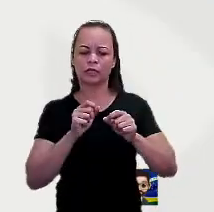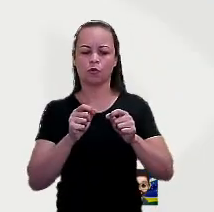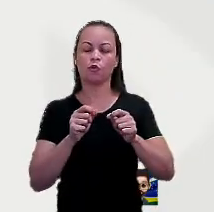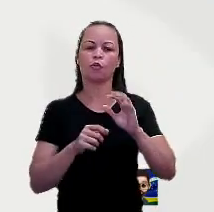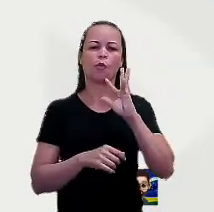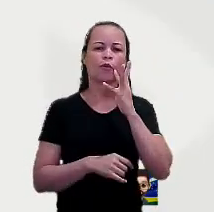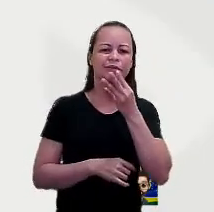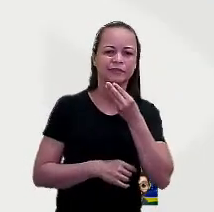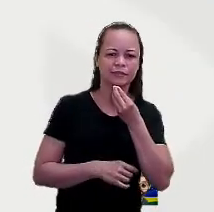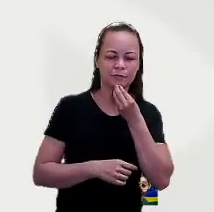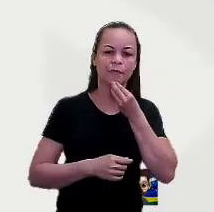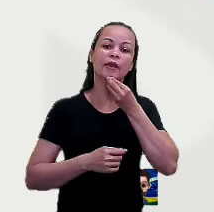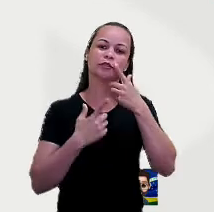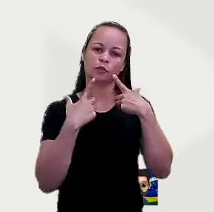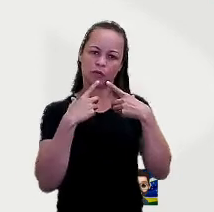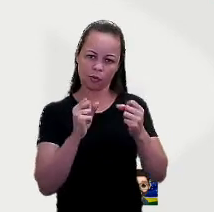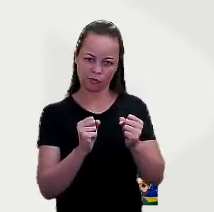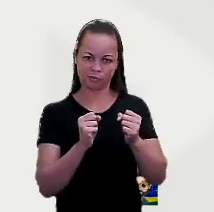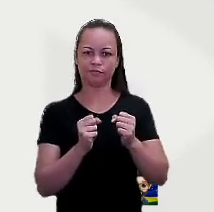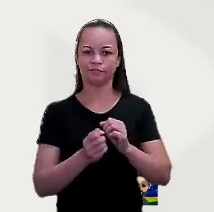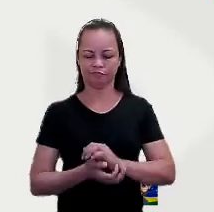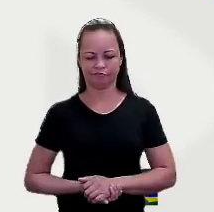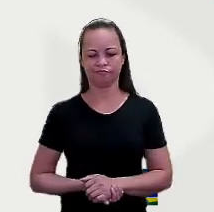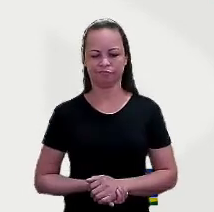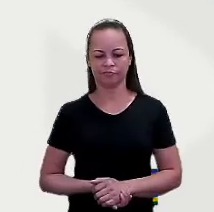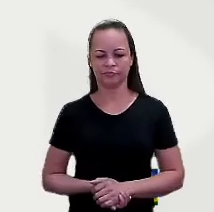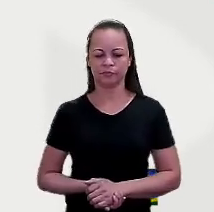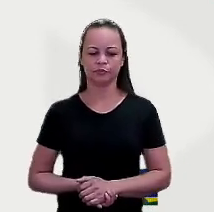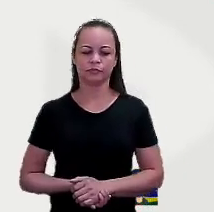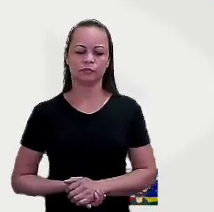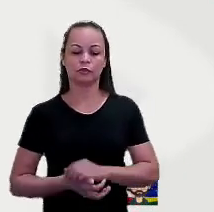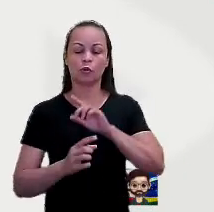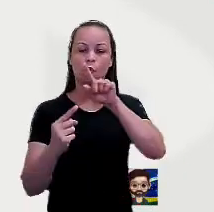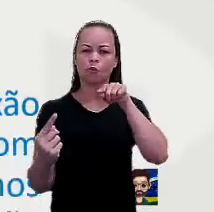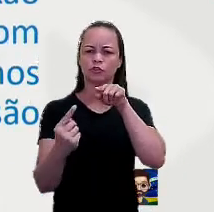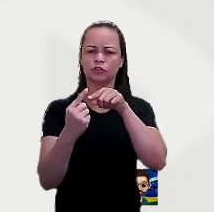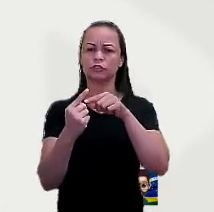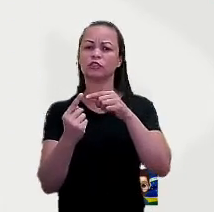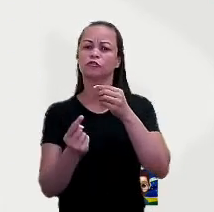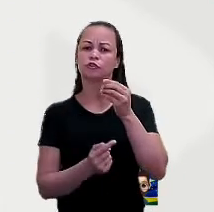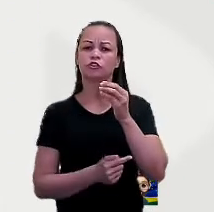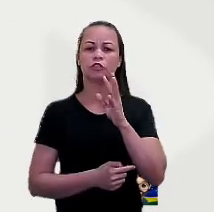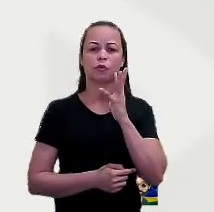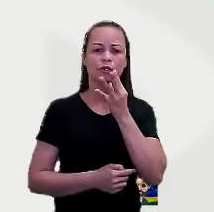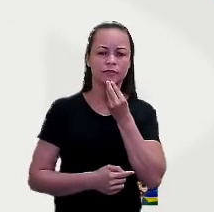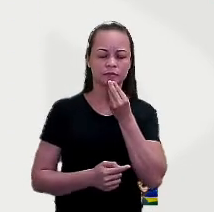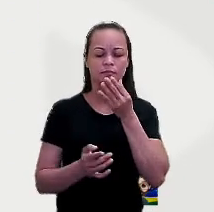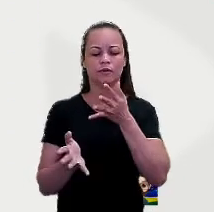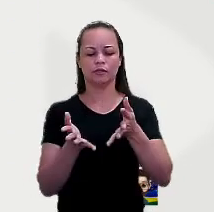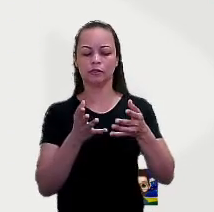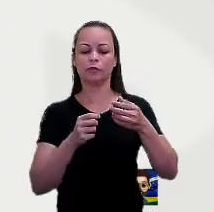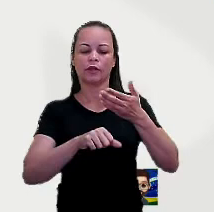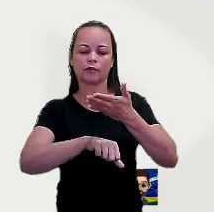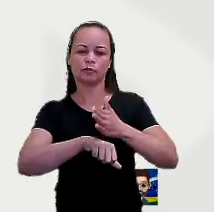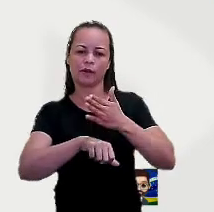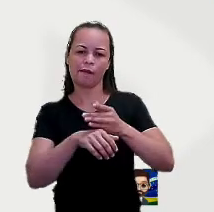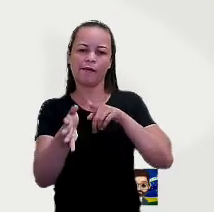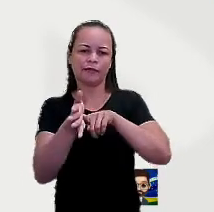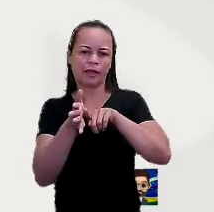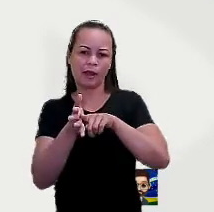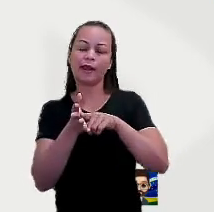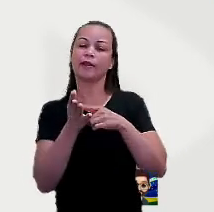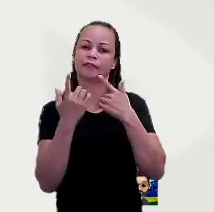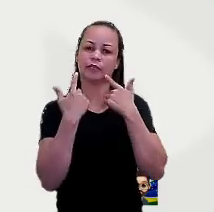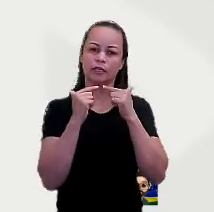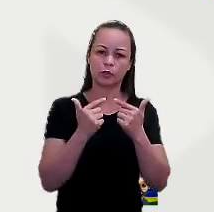eixo conhecimentos linguísticos. O nosso objeto de conhecimento são as práticas de análise